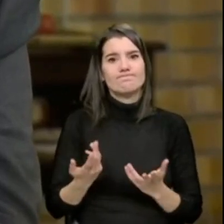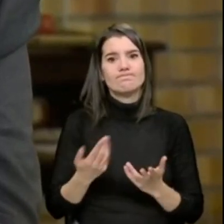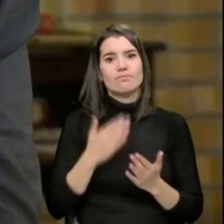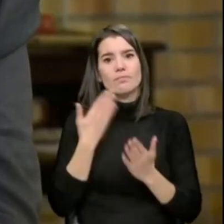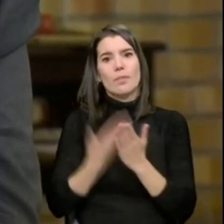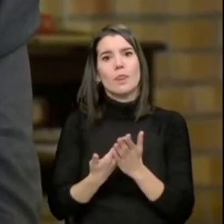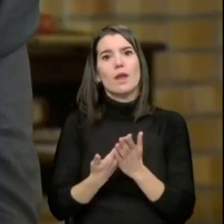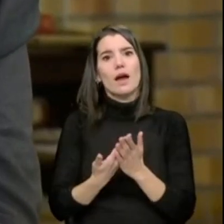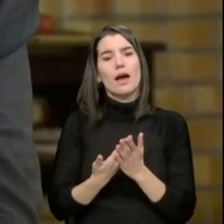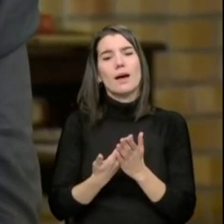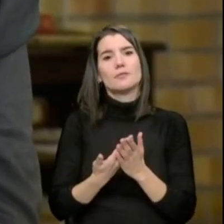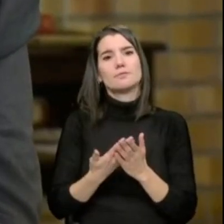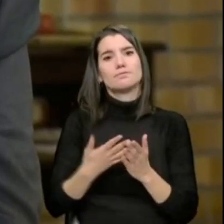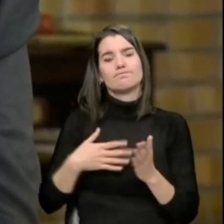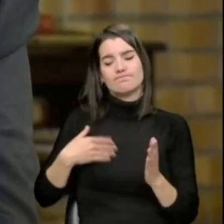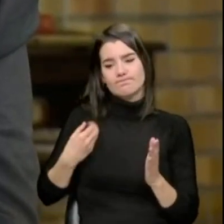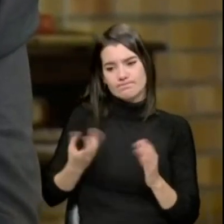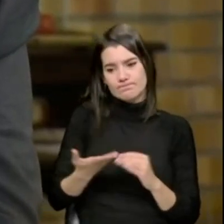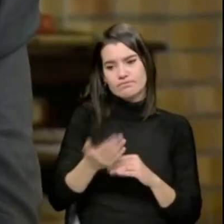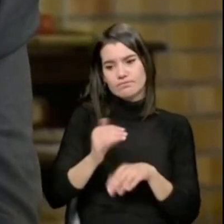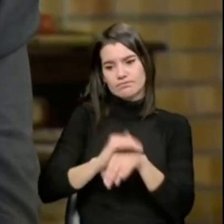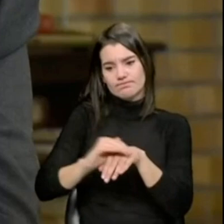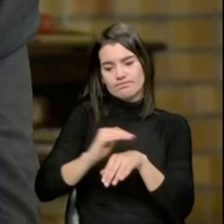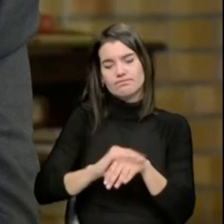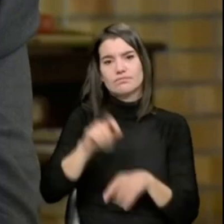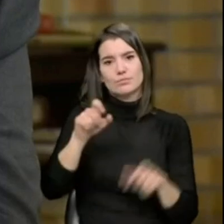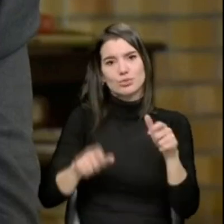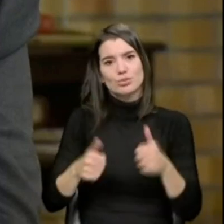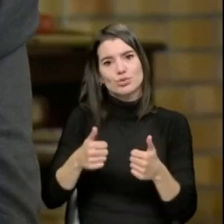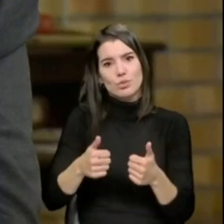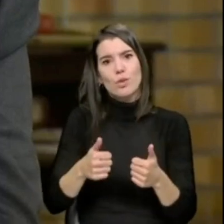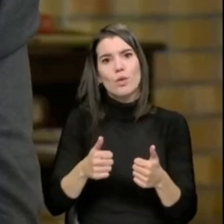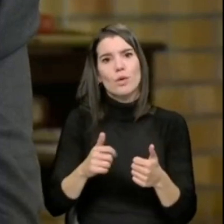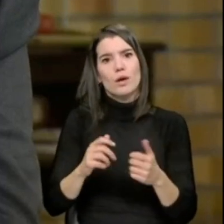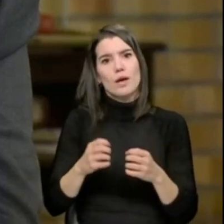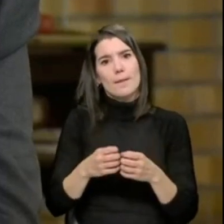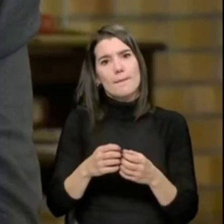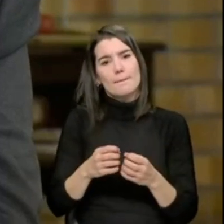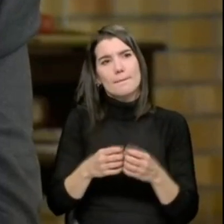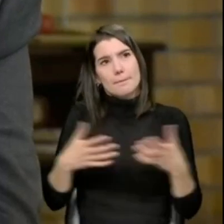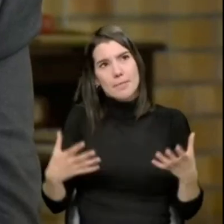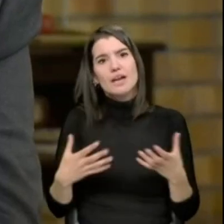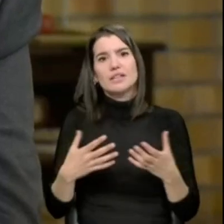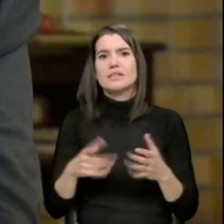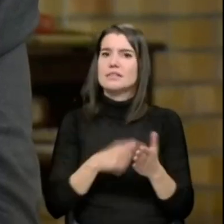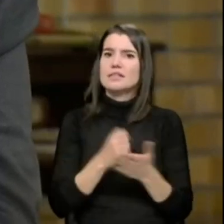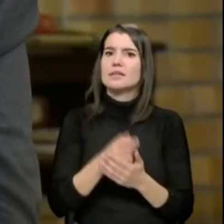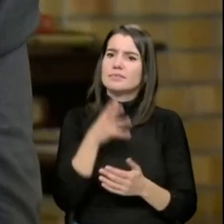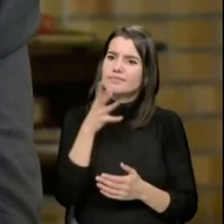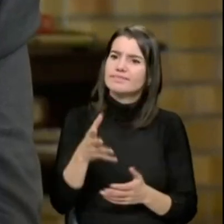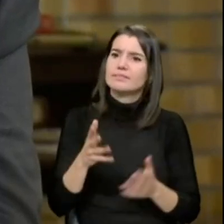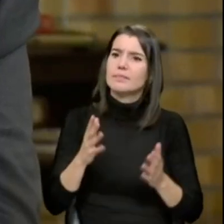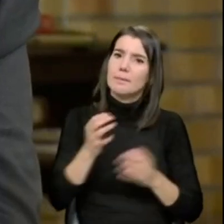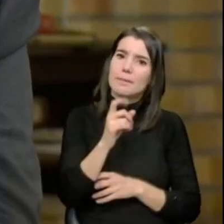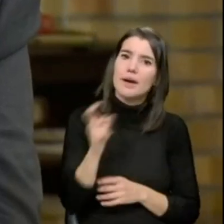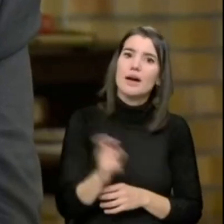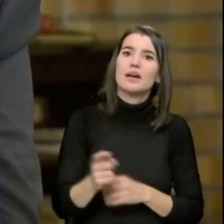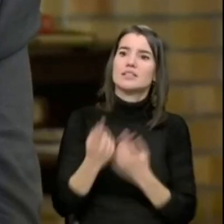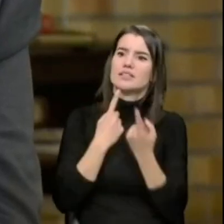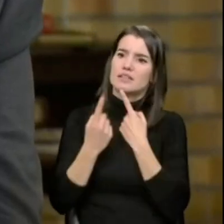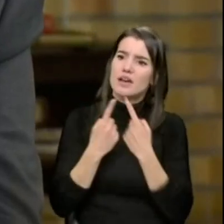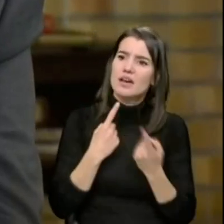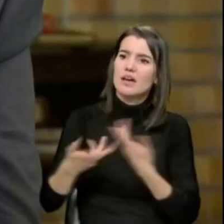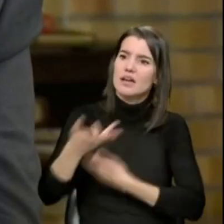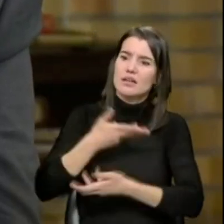aumentar a benevolência e a bondade das pessoas, portanto, pregando sempre, pregando a paz, pregando o diálogo, pregando o